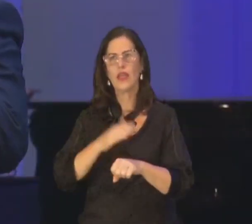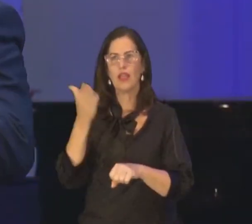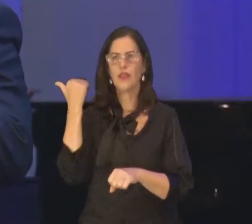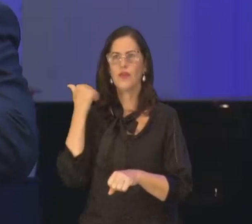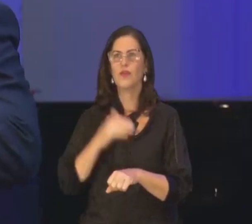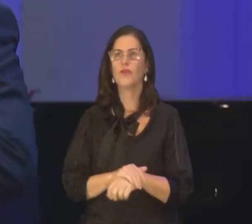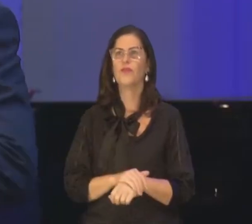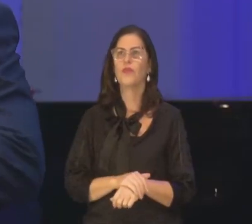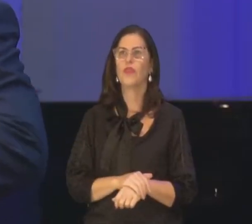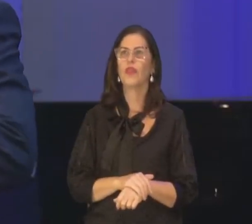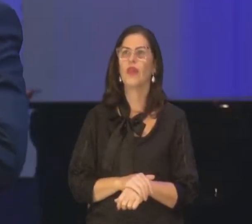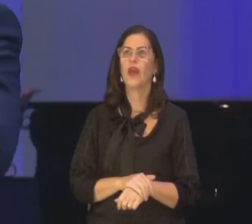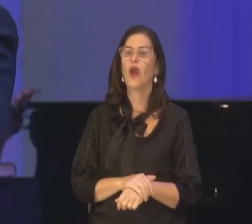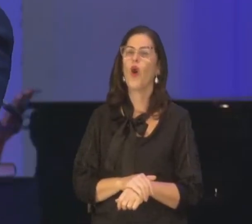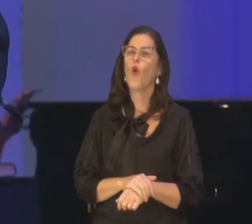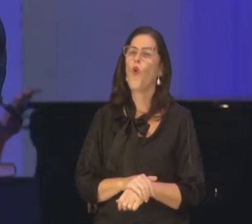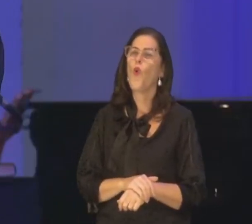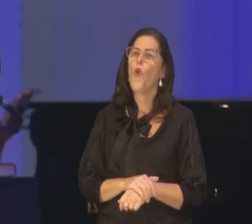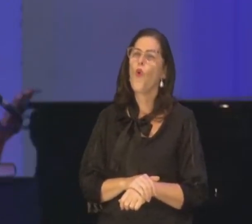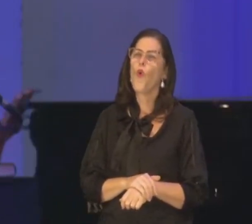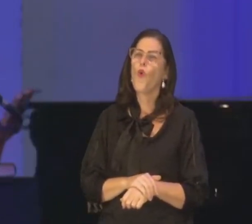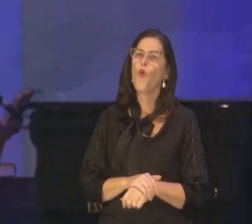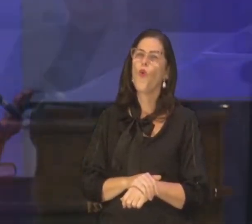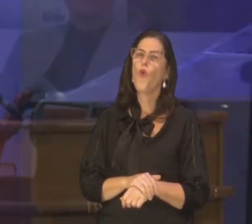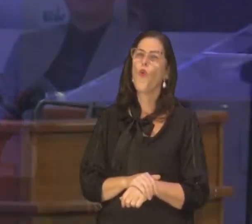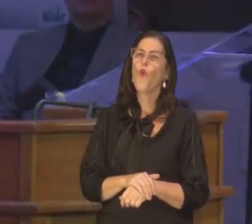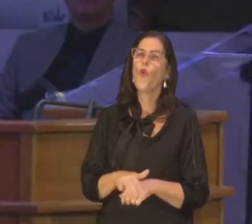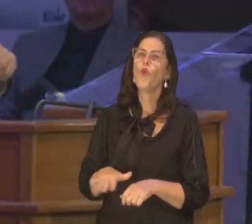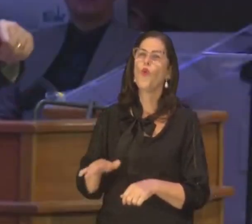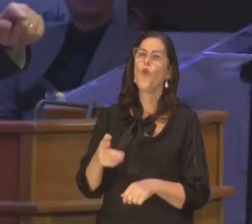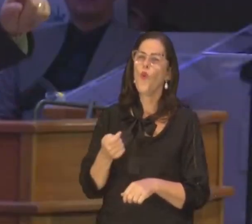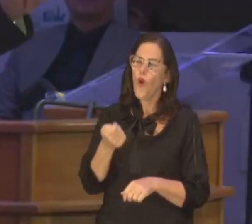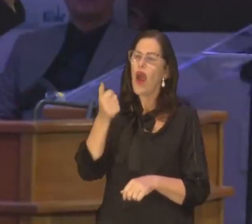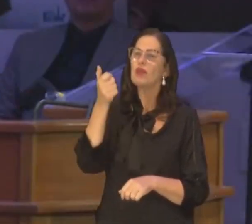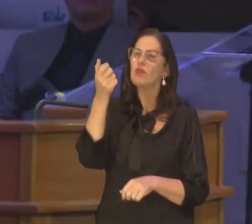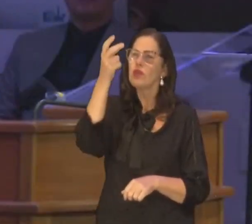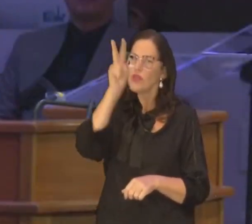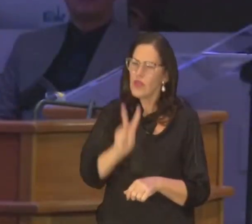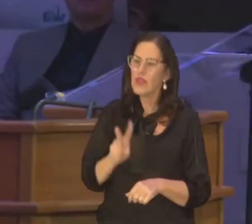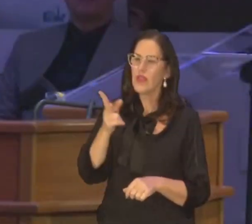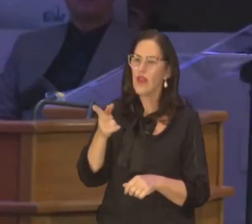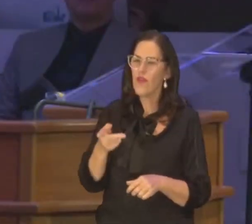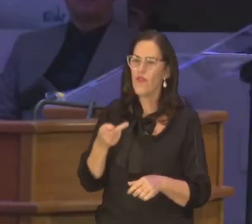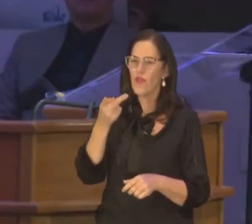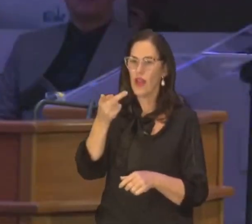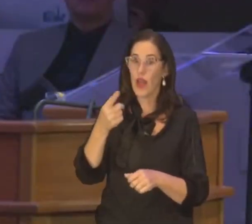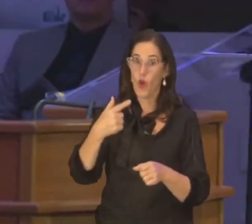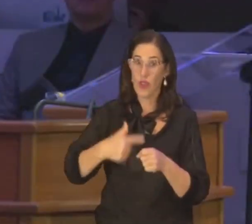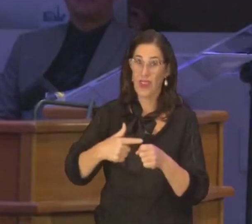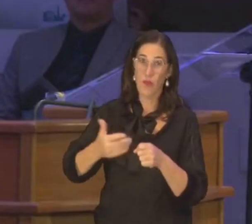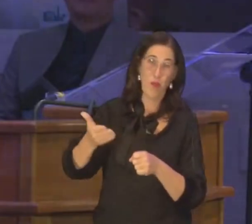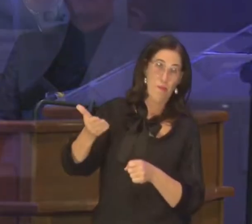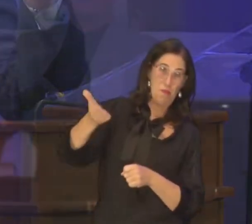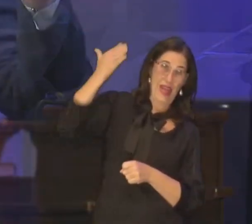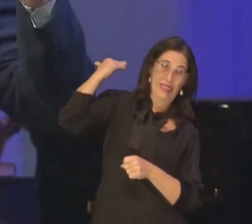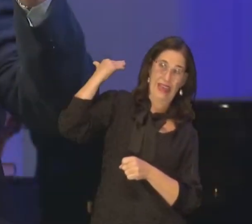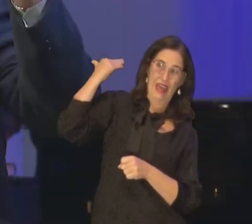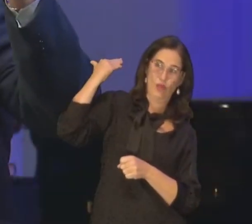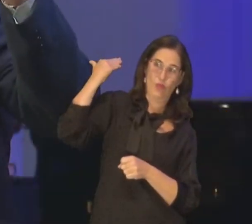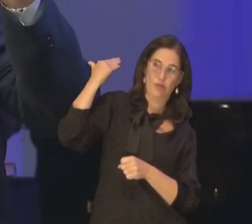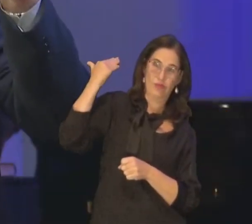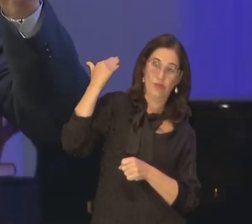ou quase todas as vezes que eu fizer referência, irmão, eu estarei me referindo àquele tempo, tá